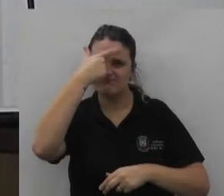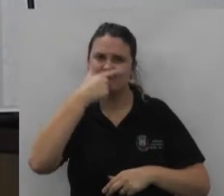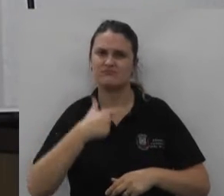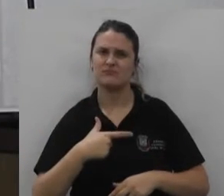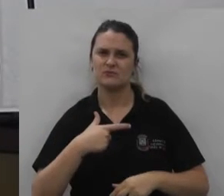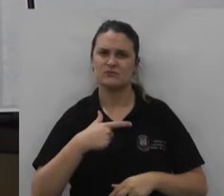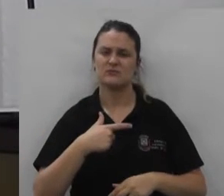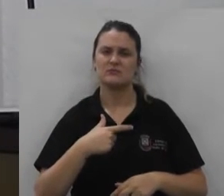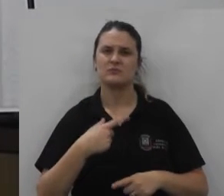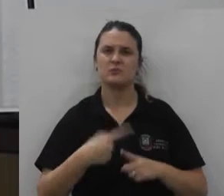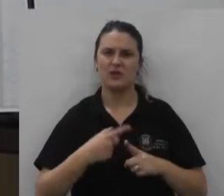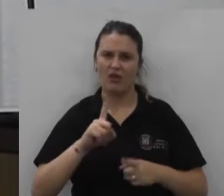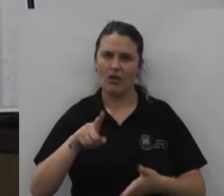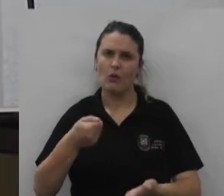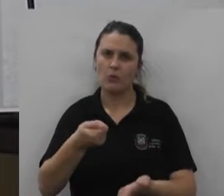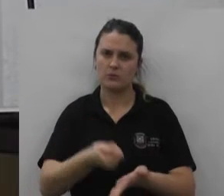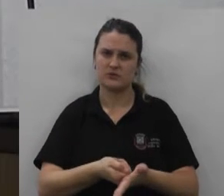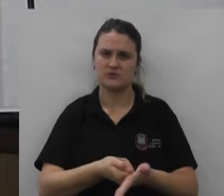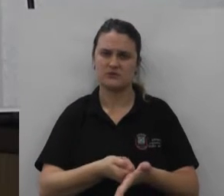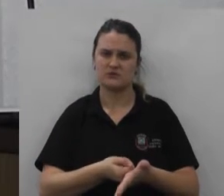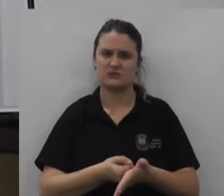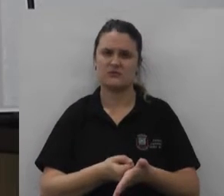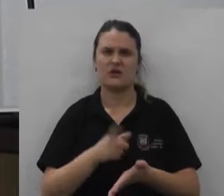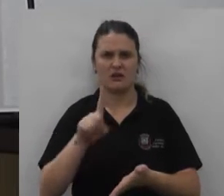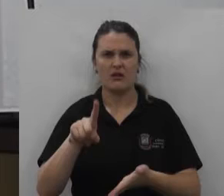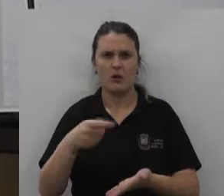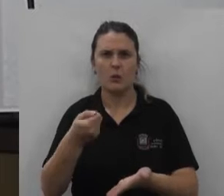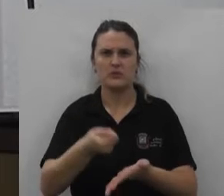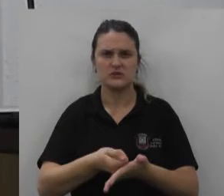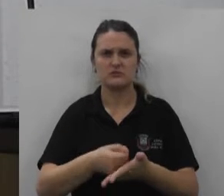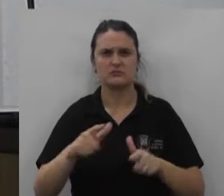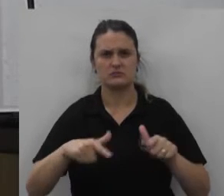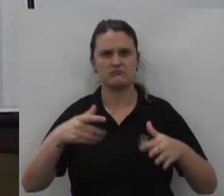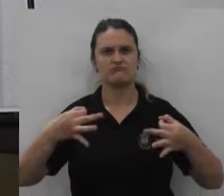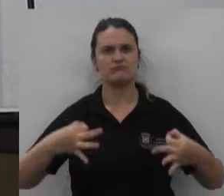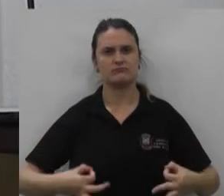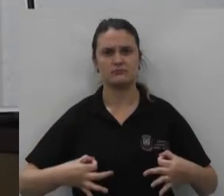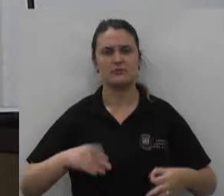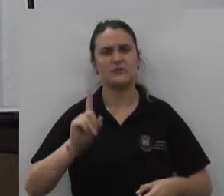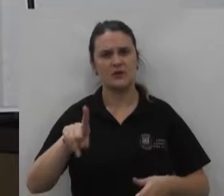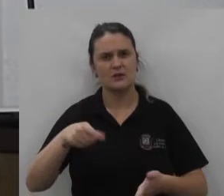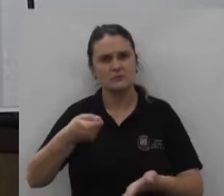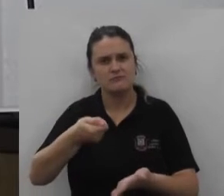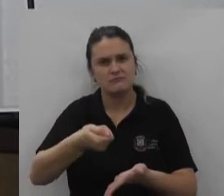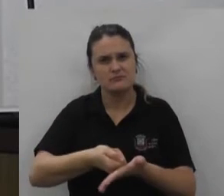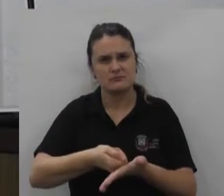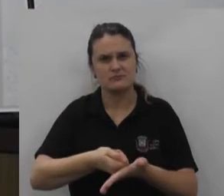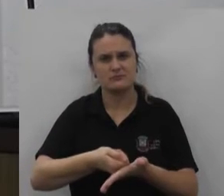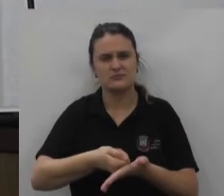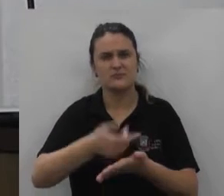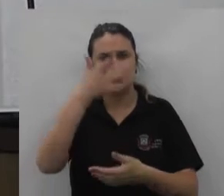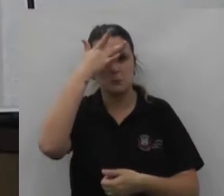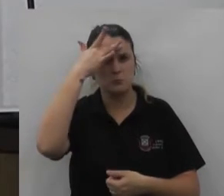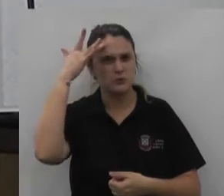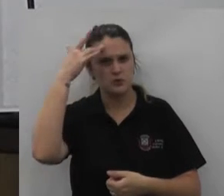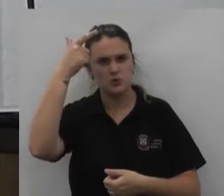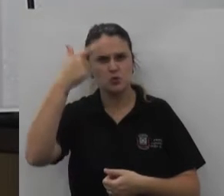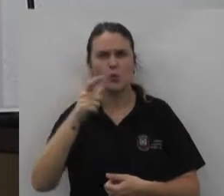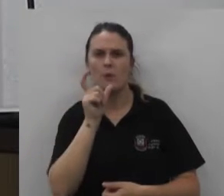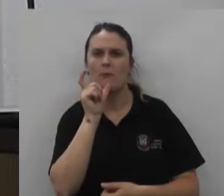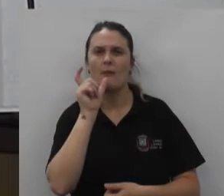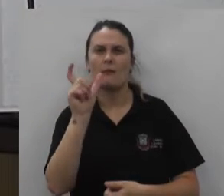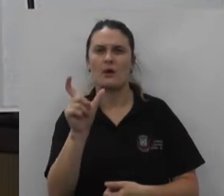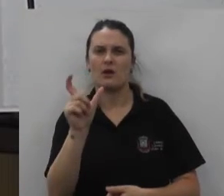que não é mais de obrigação. É obrigação ser honesto. É obrigação a pessoa honrar